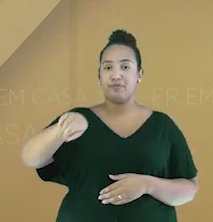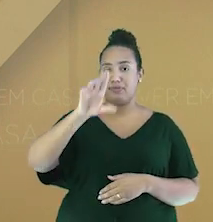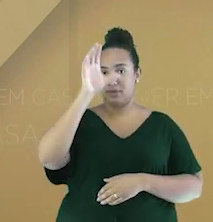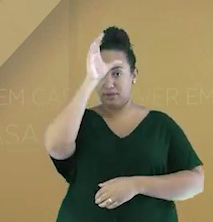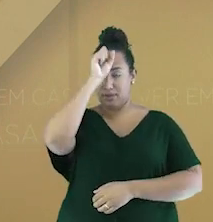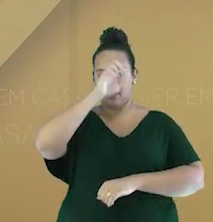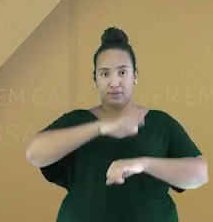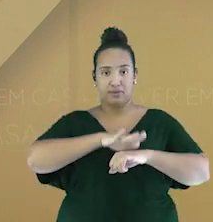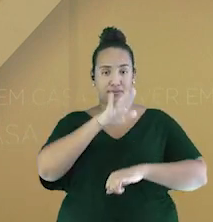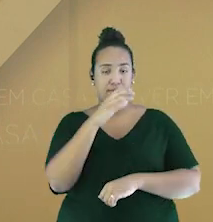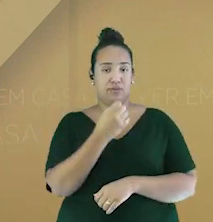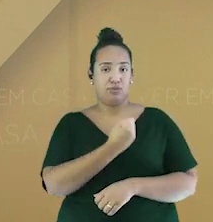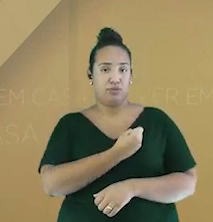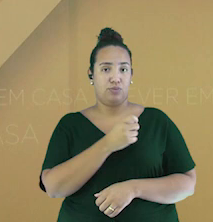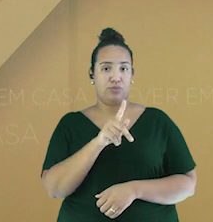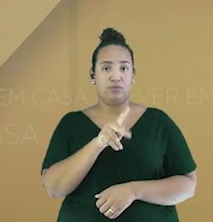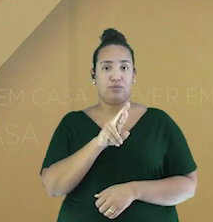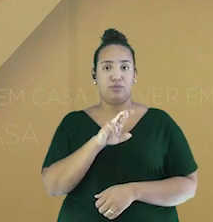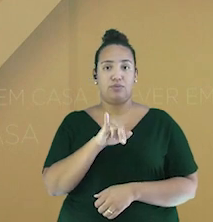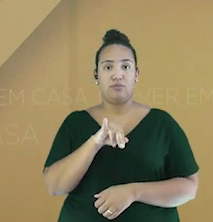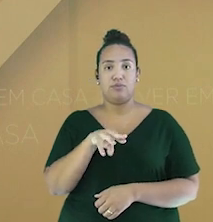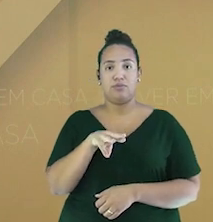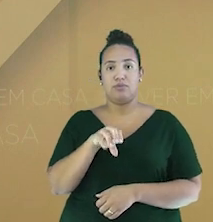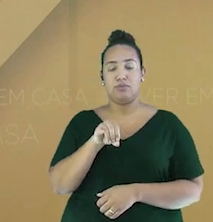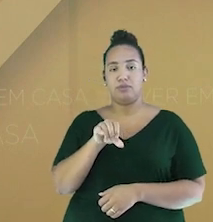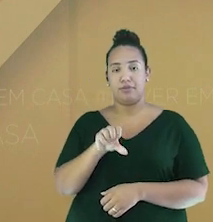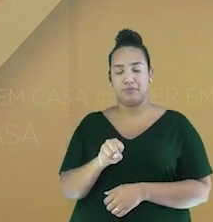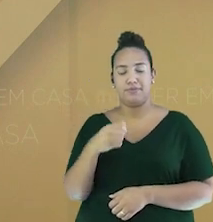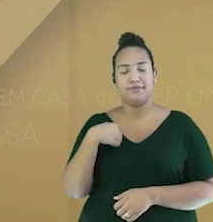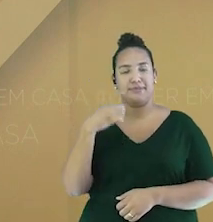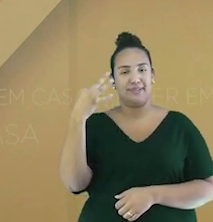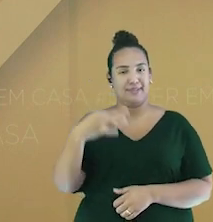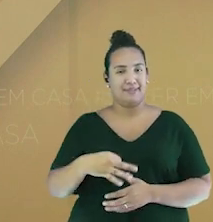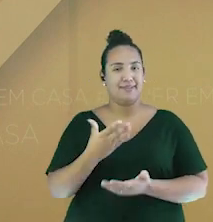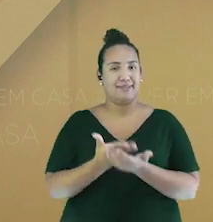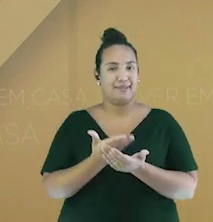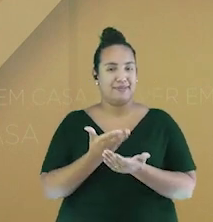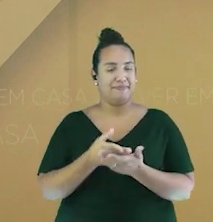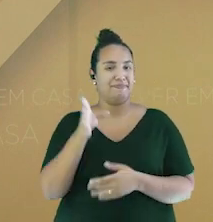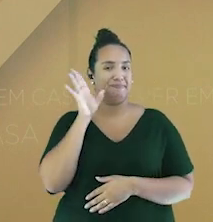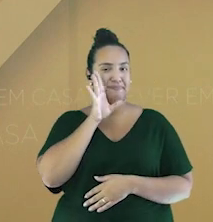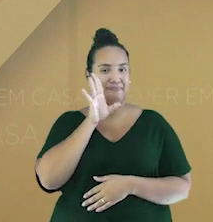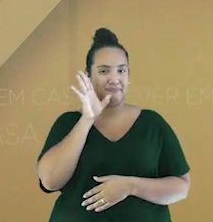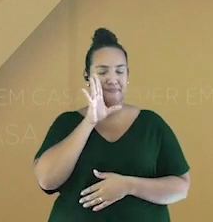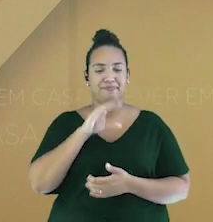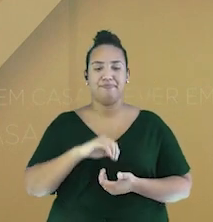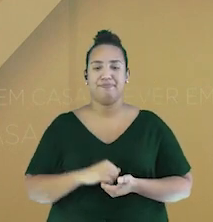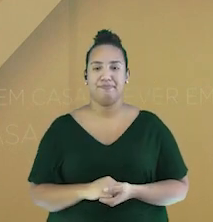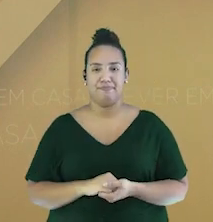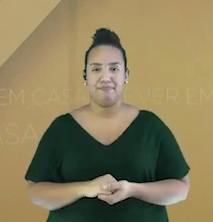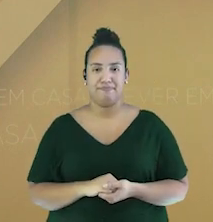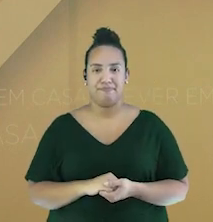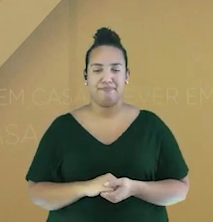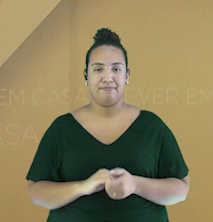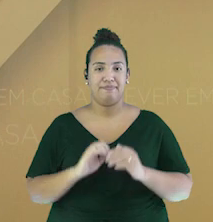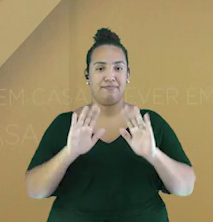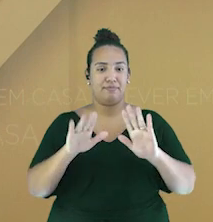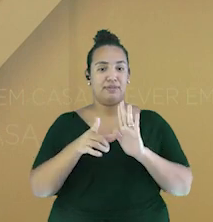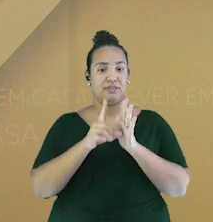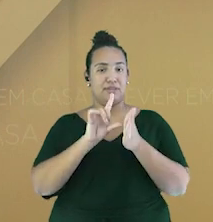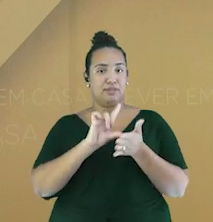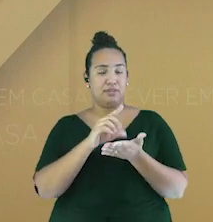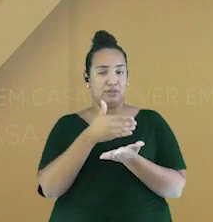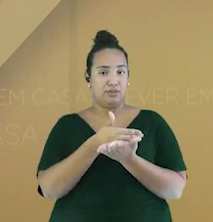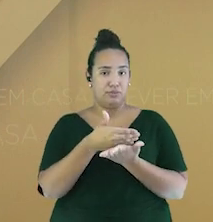sobre números primos e compostos. Tenho certeza que será uma aula muito divertida. Antes de começar,